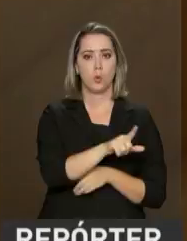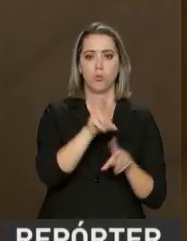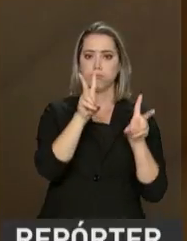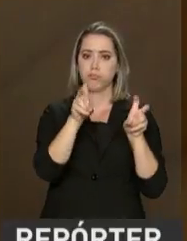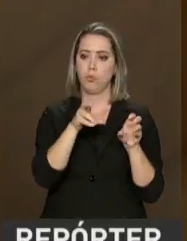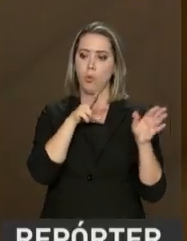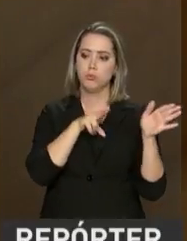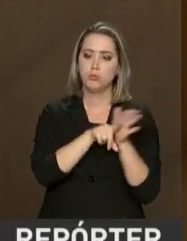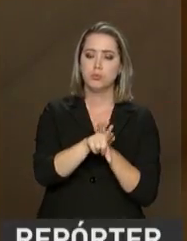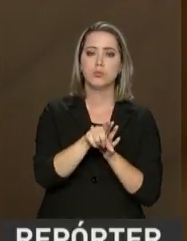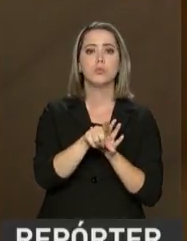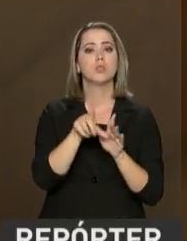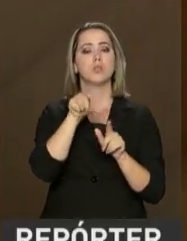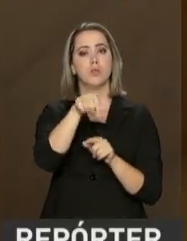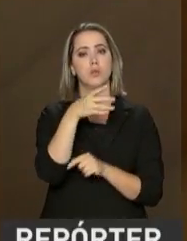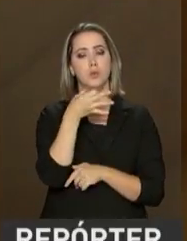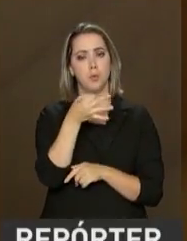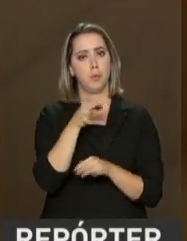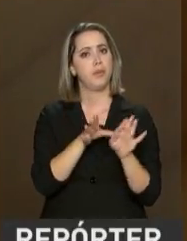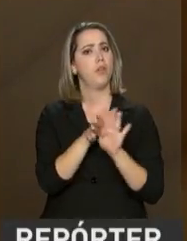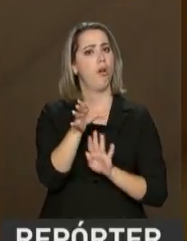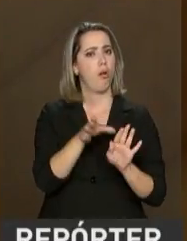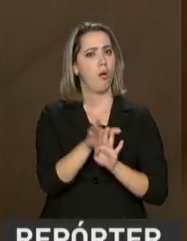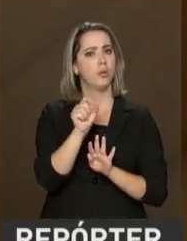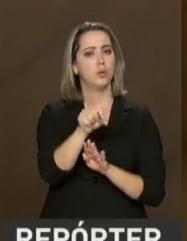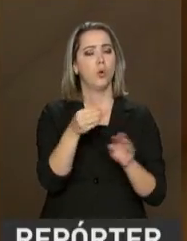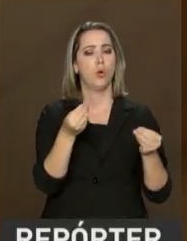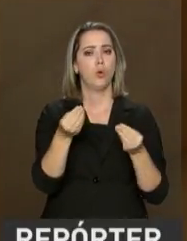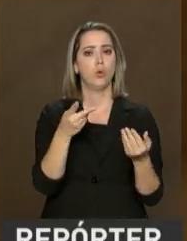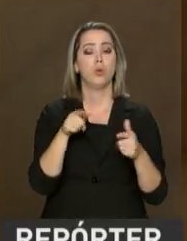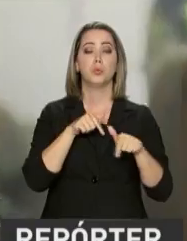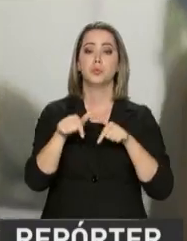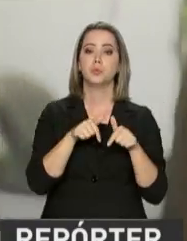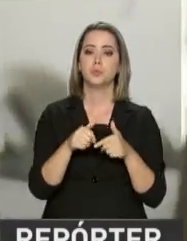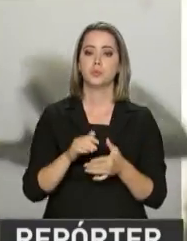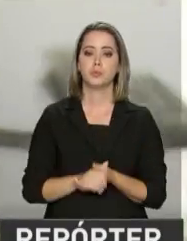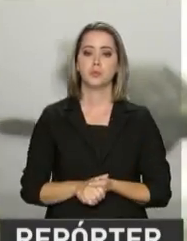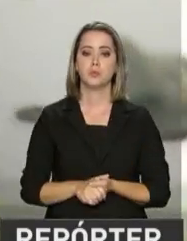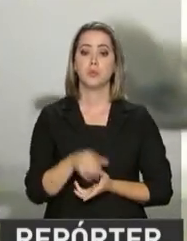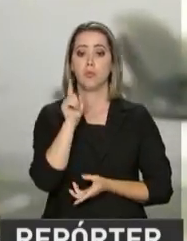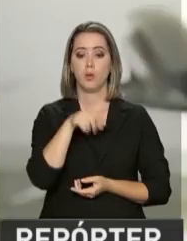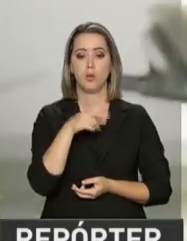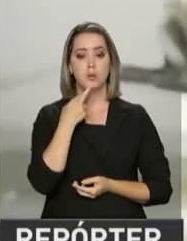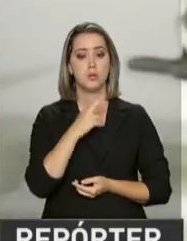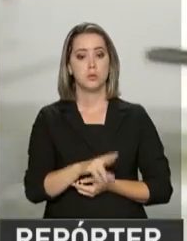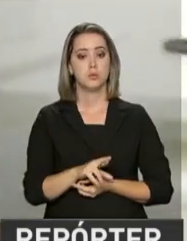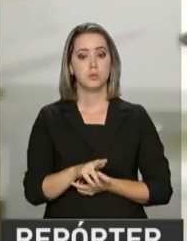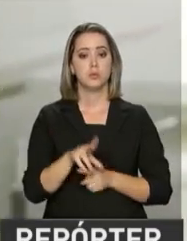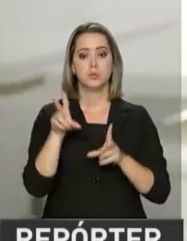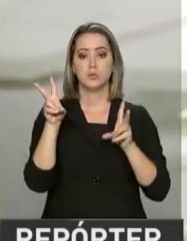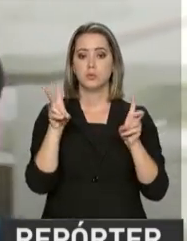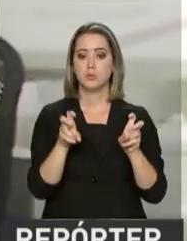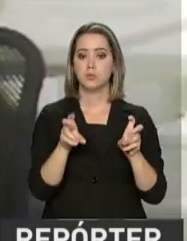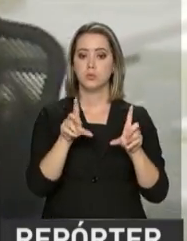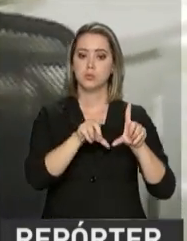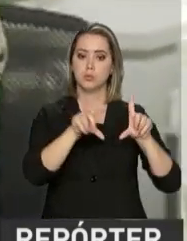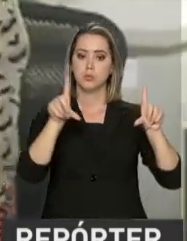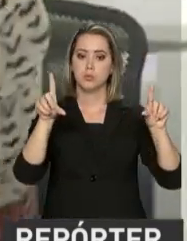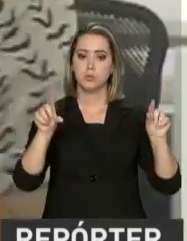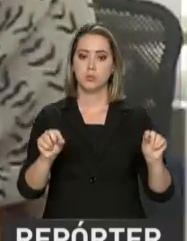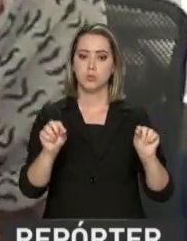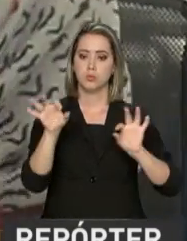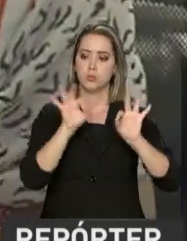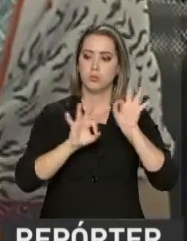enviada ao cliente para sugerir a ele como agir daquele momento em diante. A responsável pela escolha dos temas e a elaboração